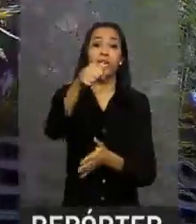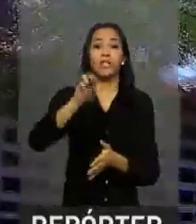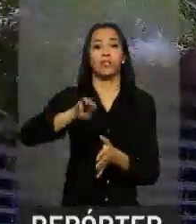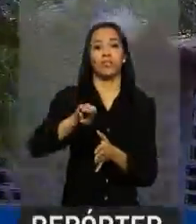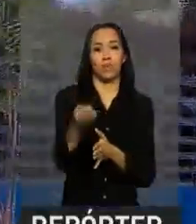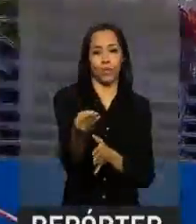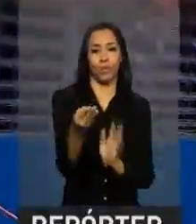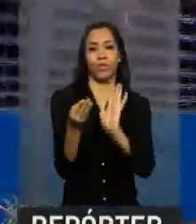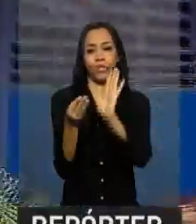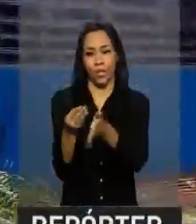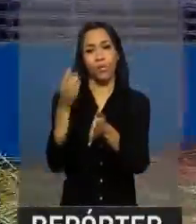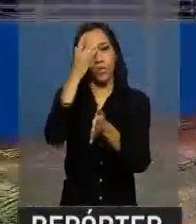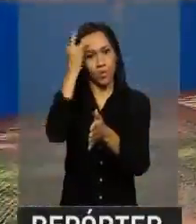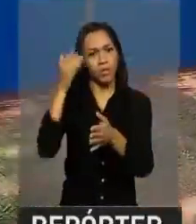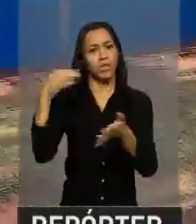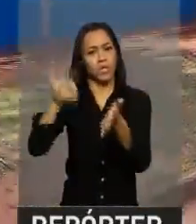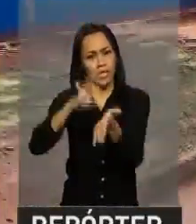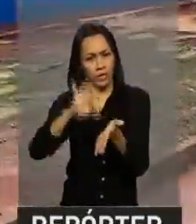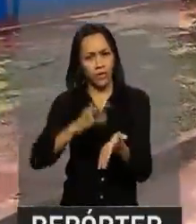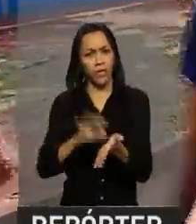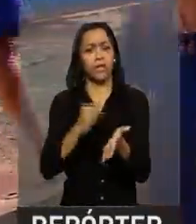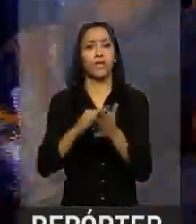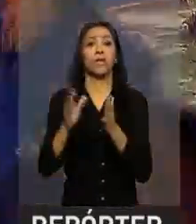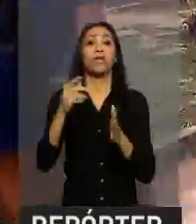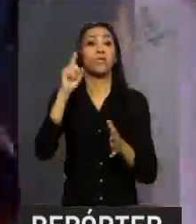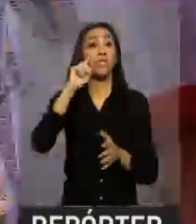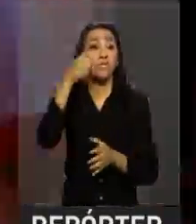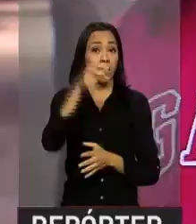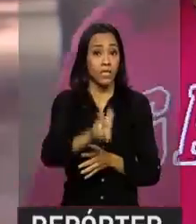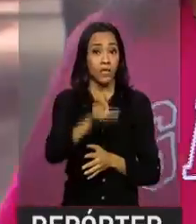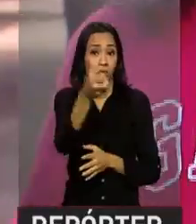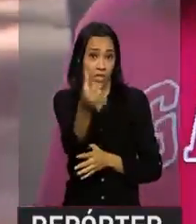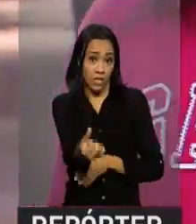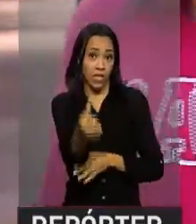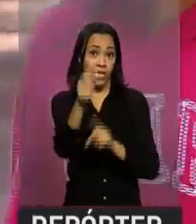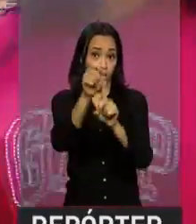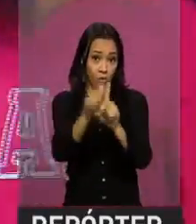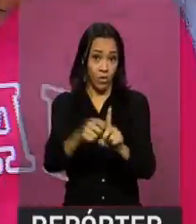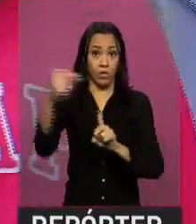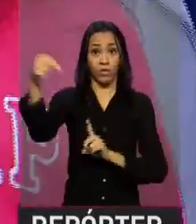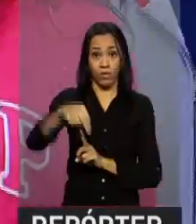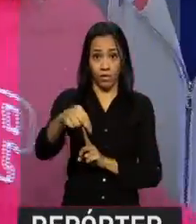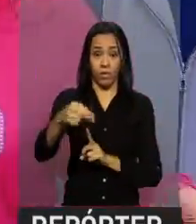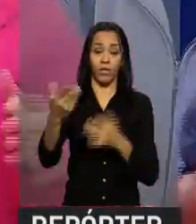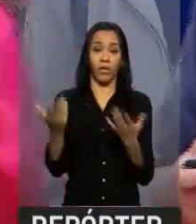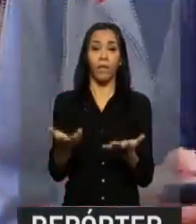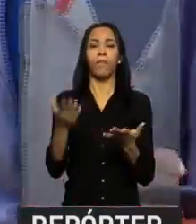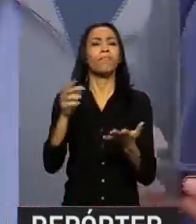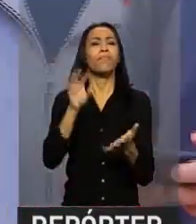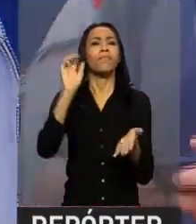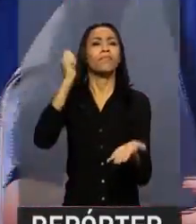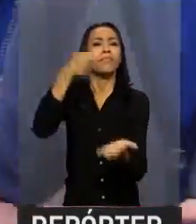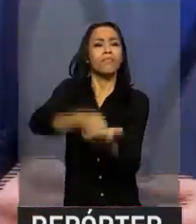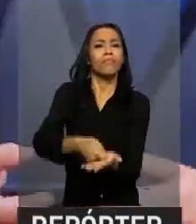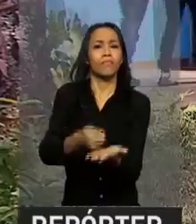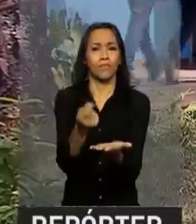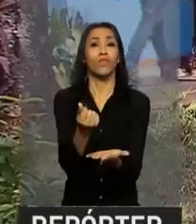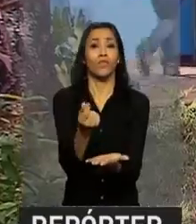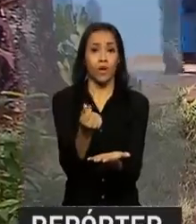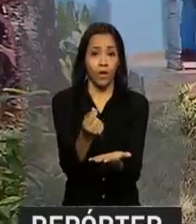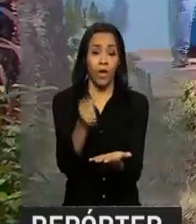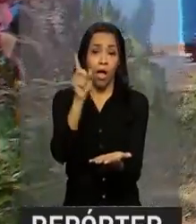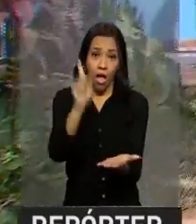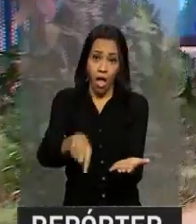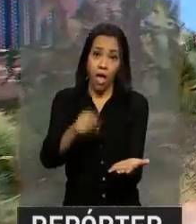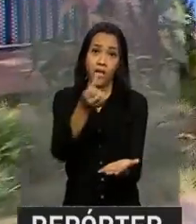Exame Nacional do Ensino Médio, que este ano acontece nos dias 5 e 6 do mês de novembro. A taxa de inscrição para o Enem é